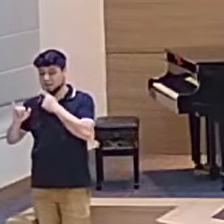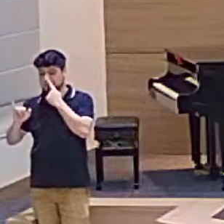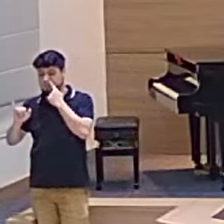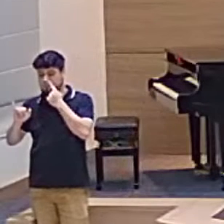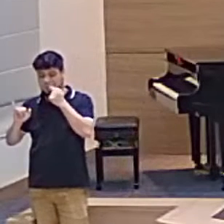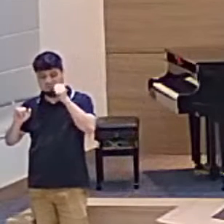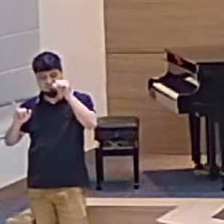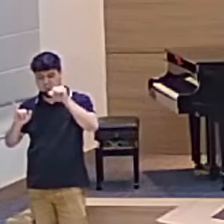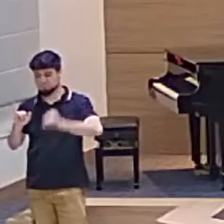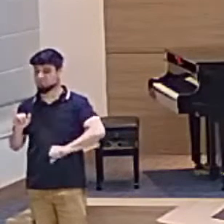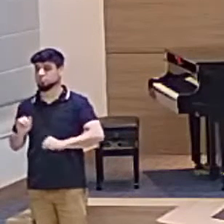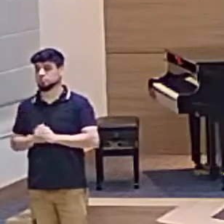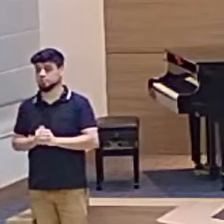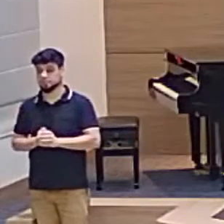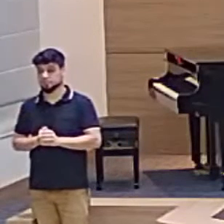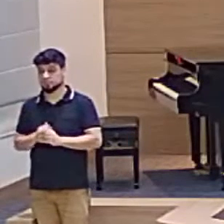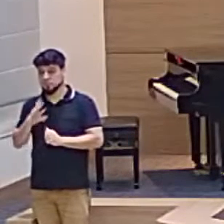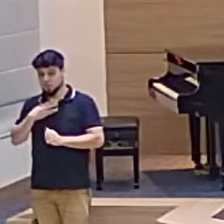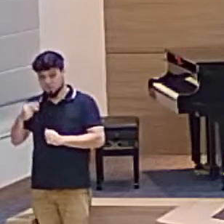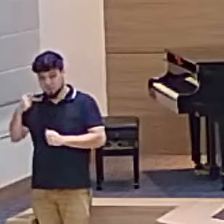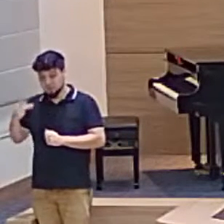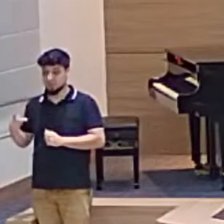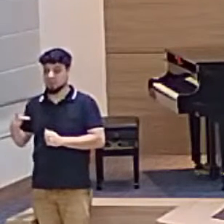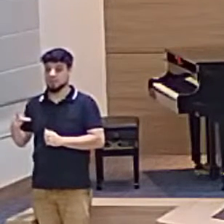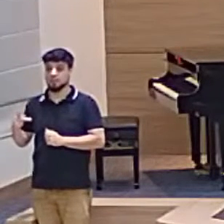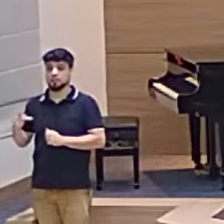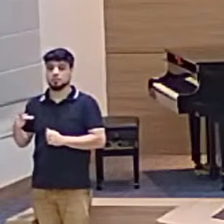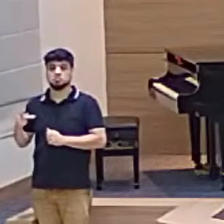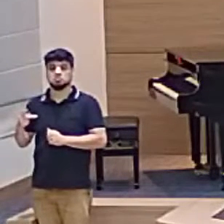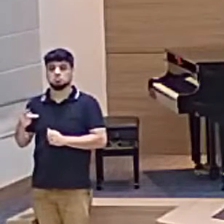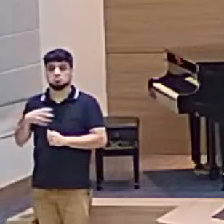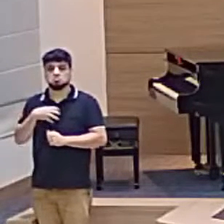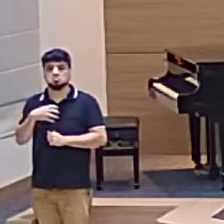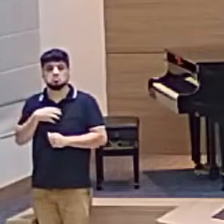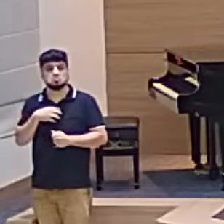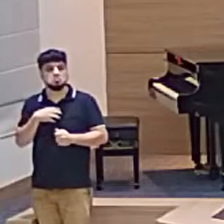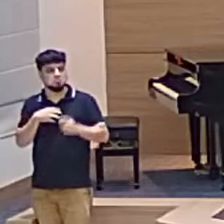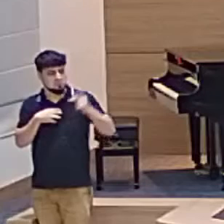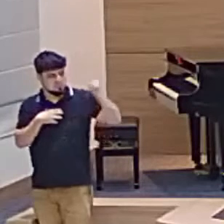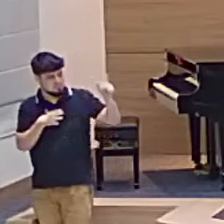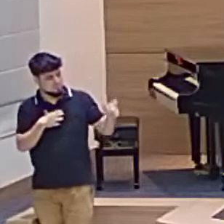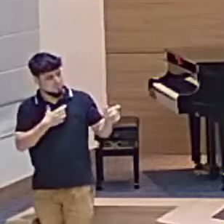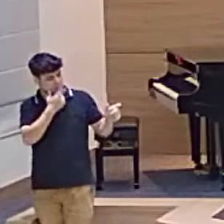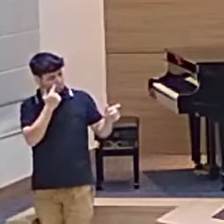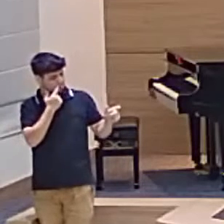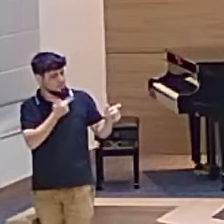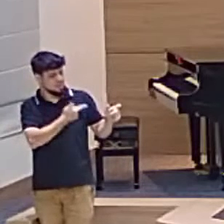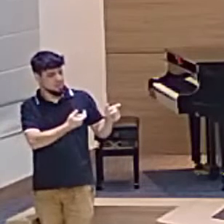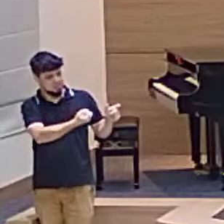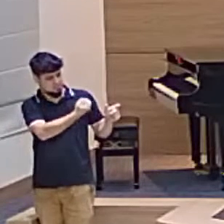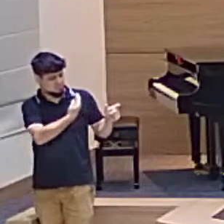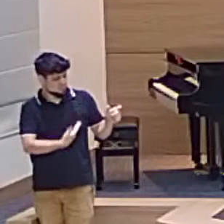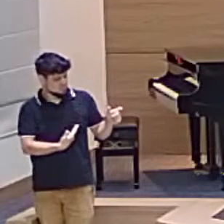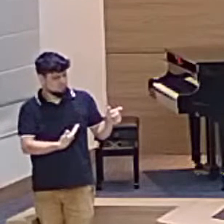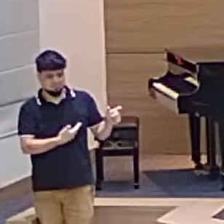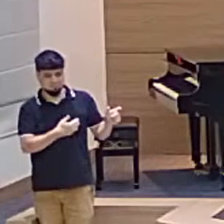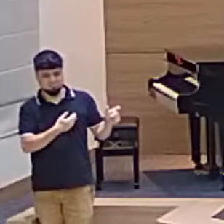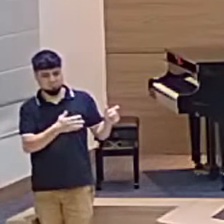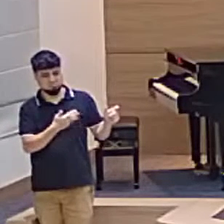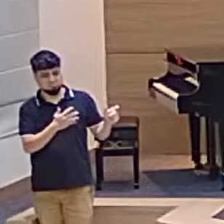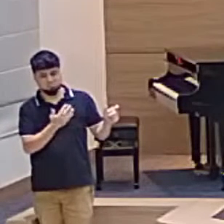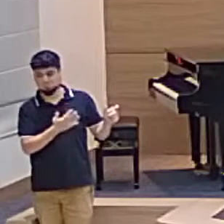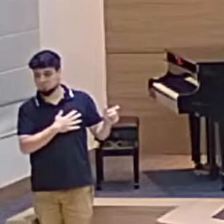conheceu os seus filhos não viam no seu pai a eficácia da pregação que ele produzia para